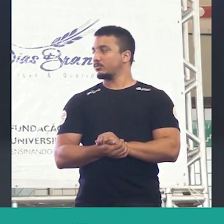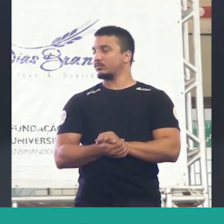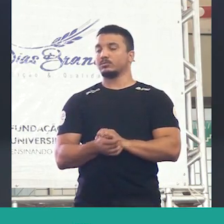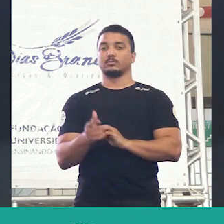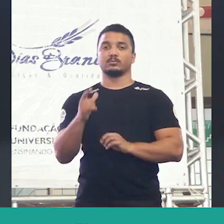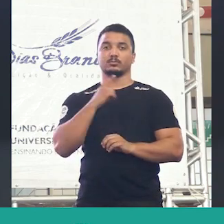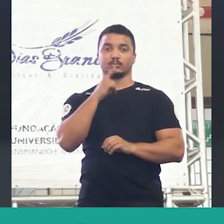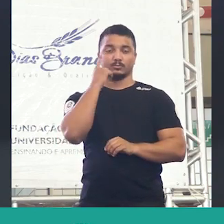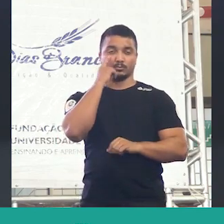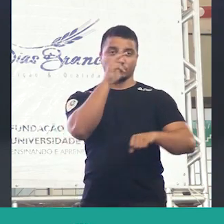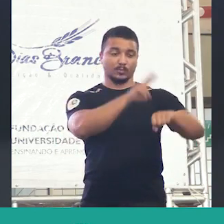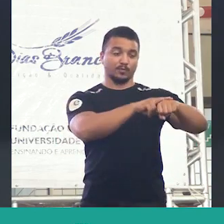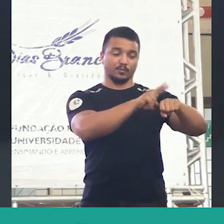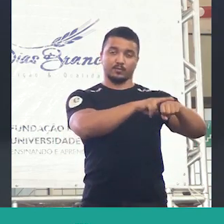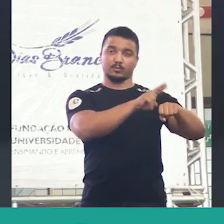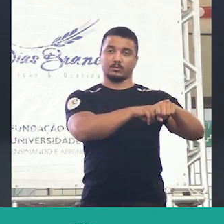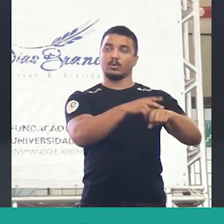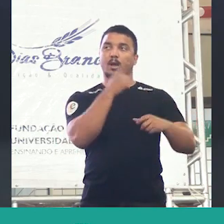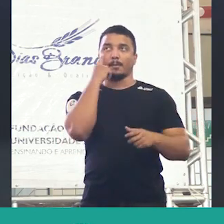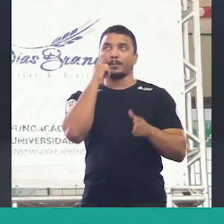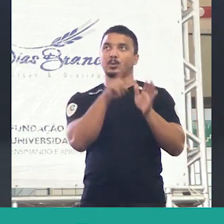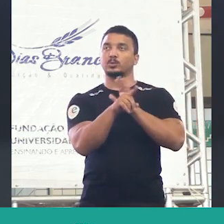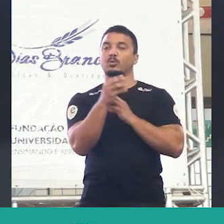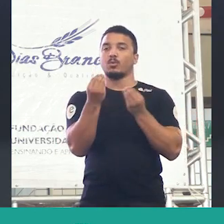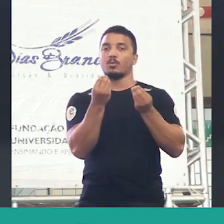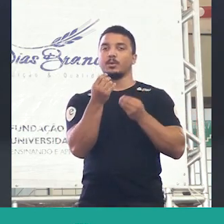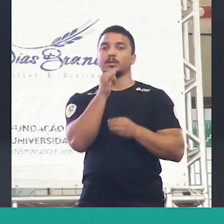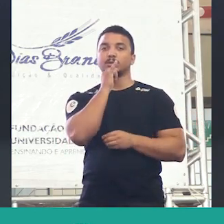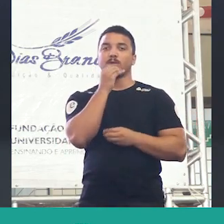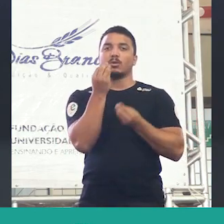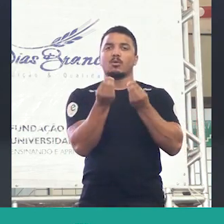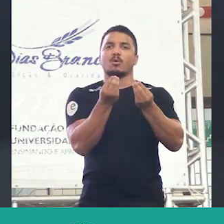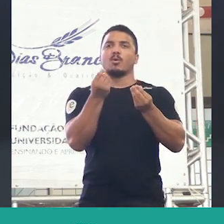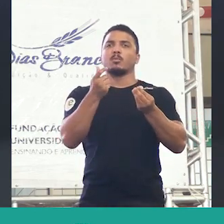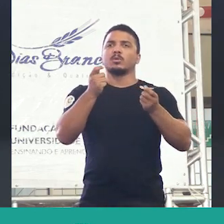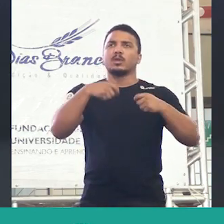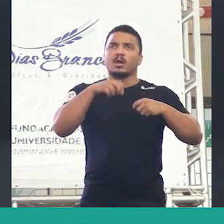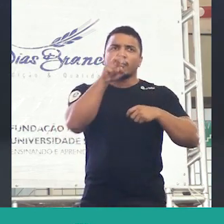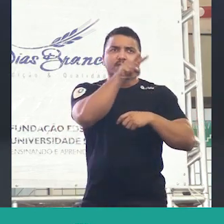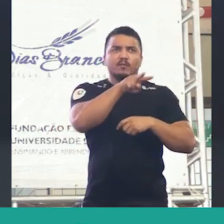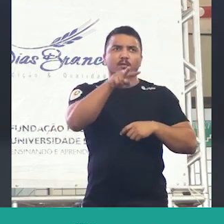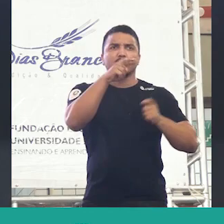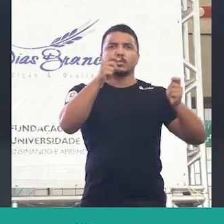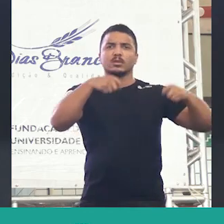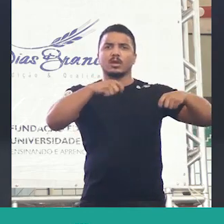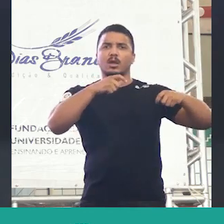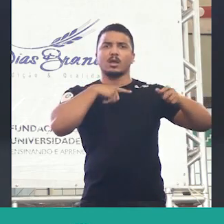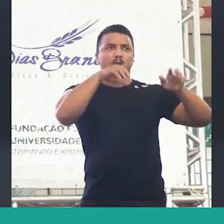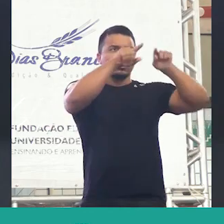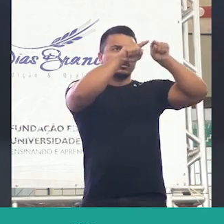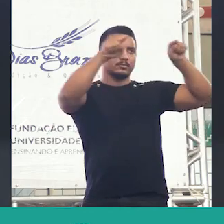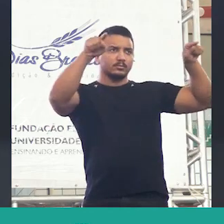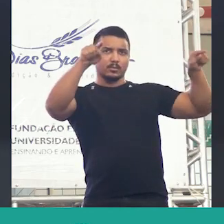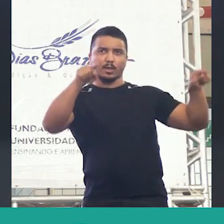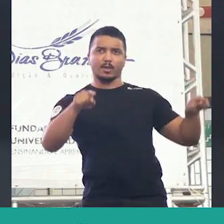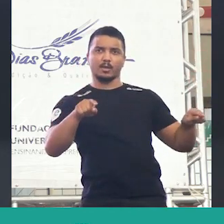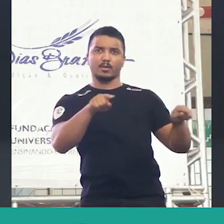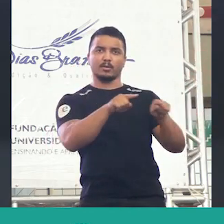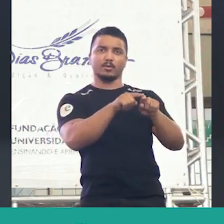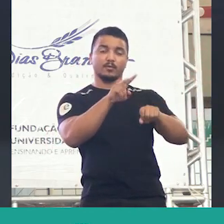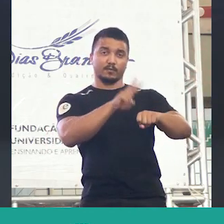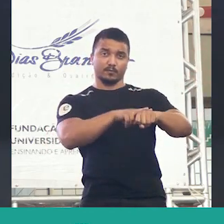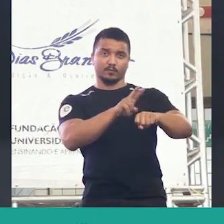Olha, quando você vê um vidro, perguntaram assim, professor, como é que a gente, mesmo assim, a gente vê a lateral de um vidro?